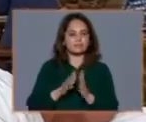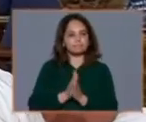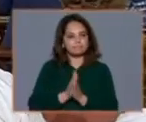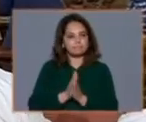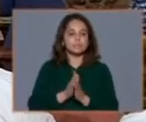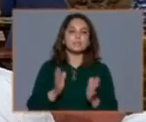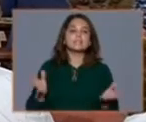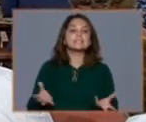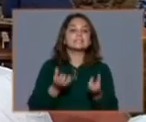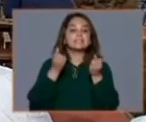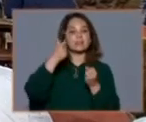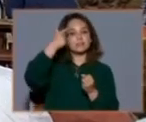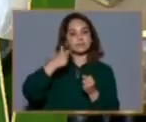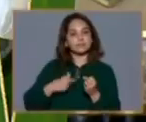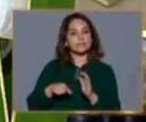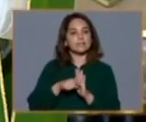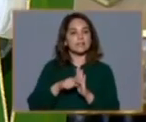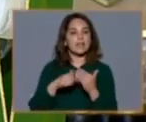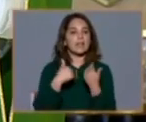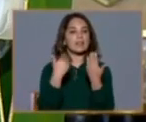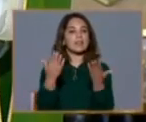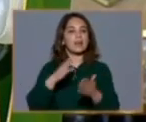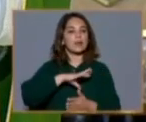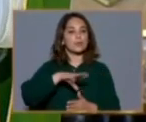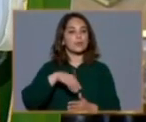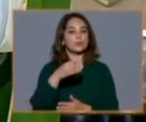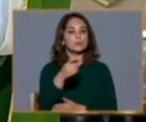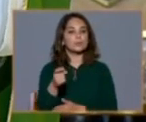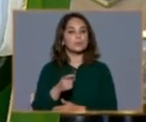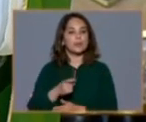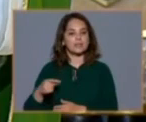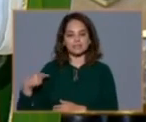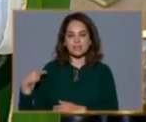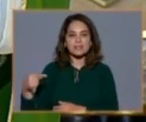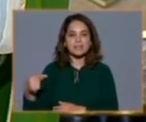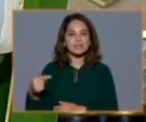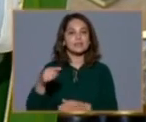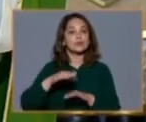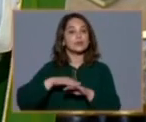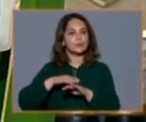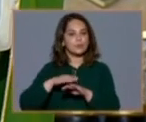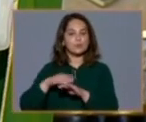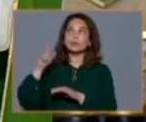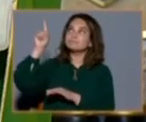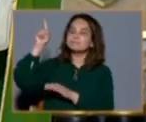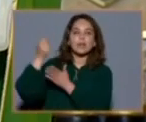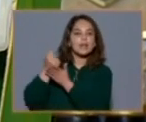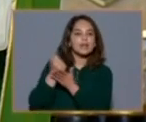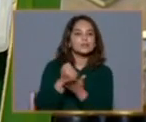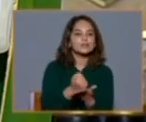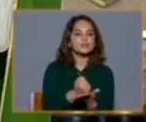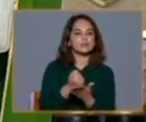o mal, Senhor, e dai ao mundo a paz em nossos dias, para que, ajudados pela vossa